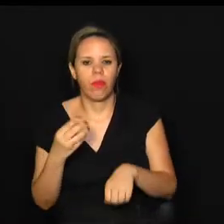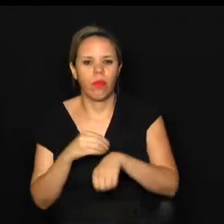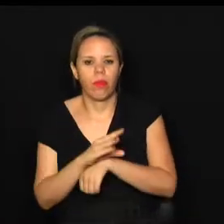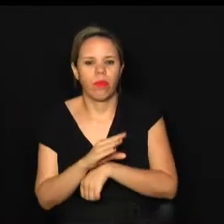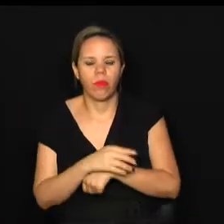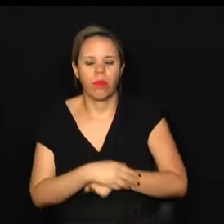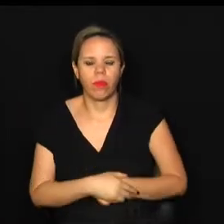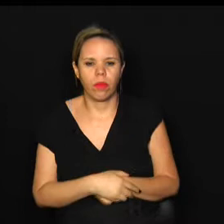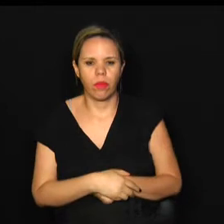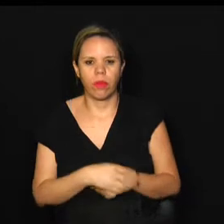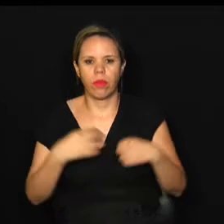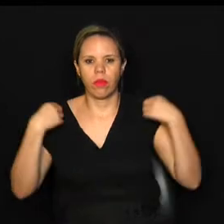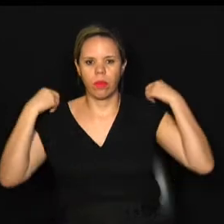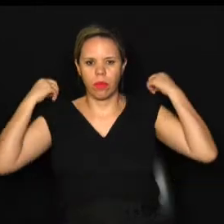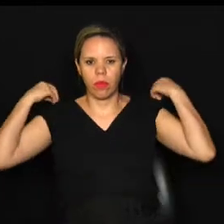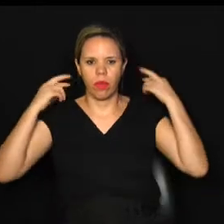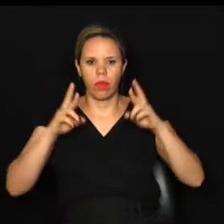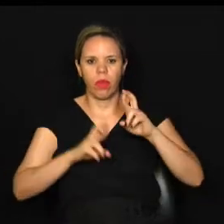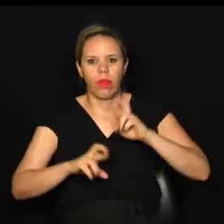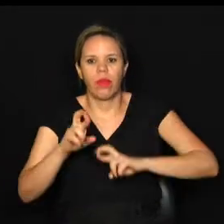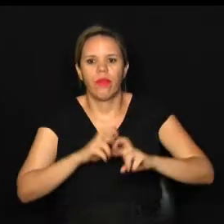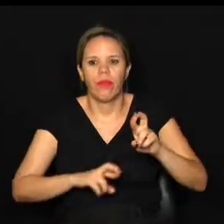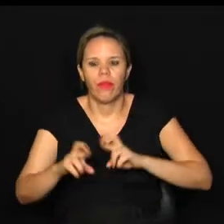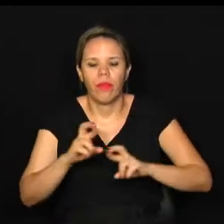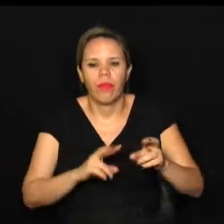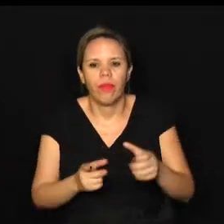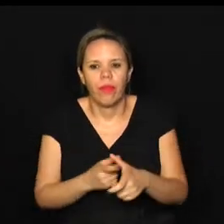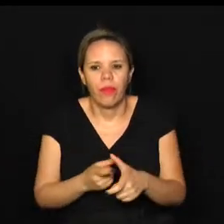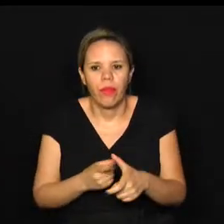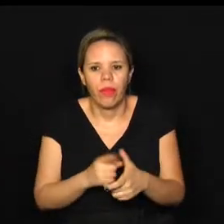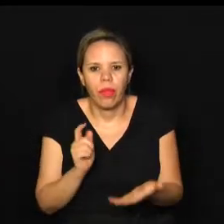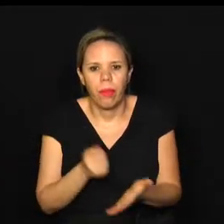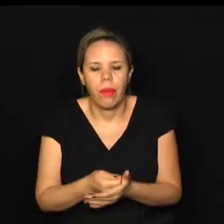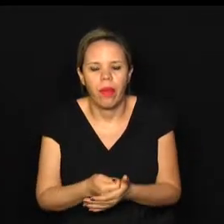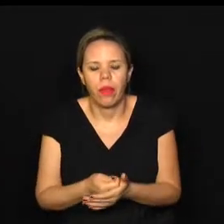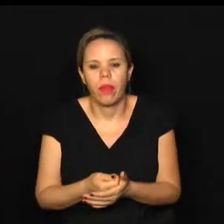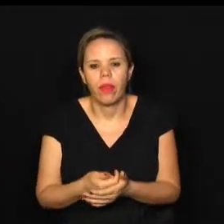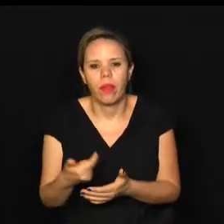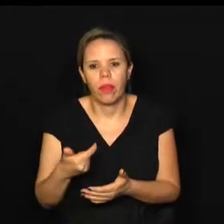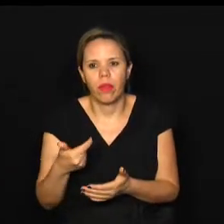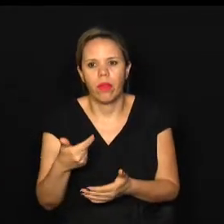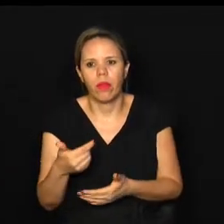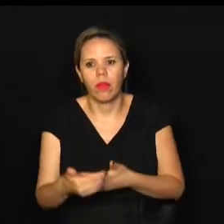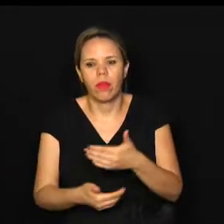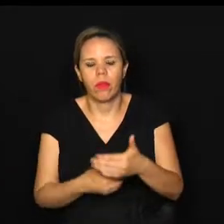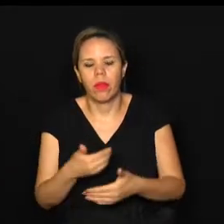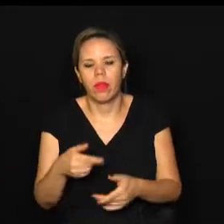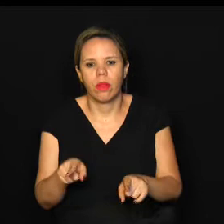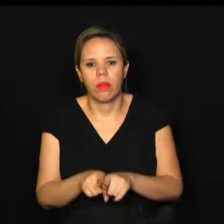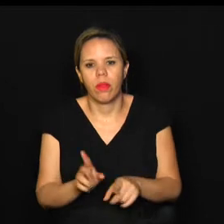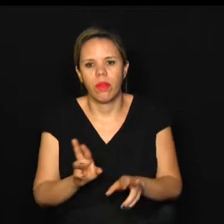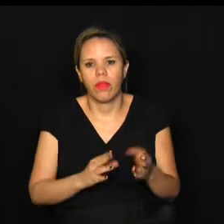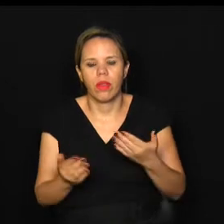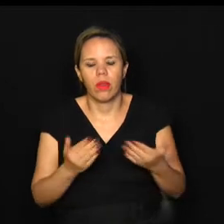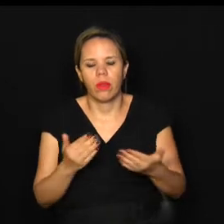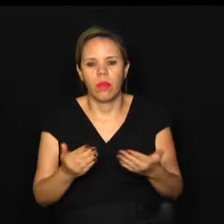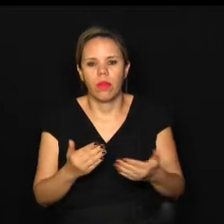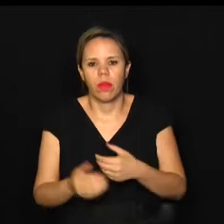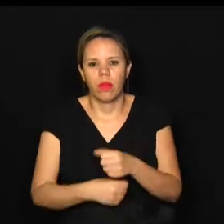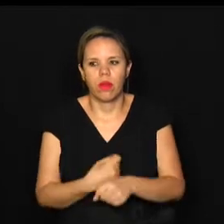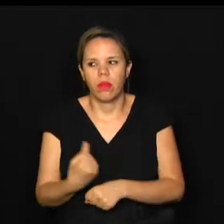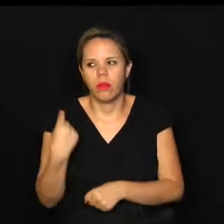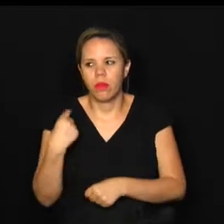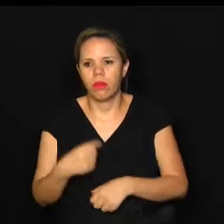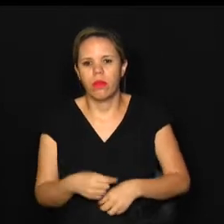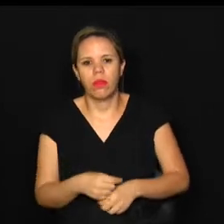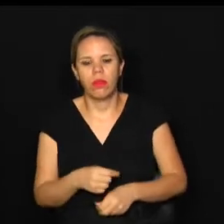a verificação aí das despesas realizadas também no segundo quadrimestre, sempre também fazendo um comparativo com o ano anterior,